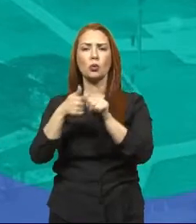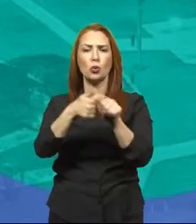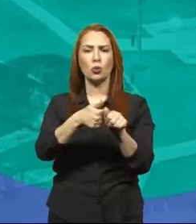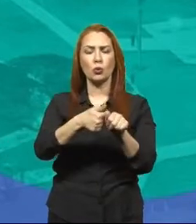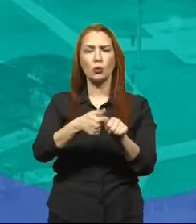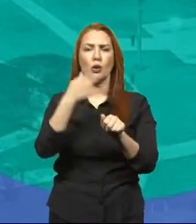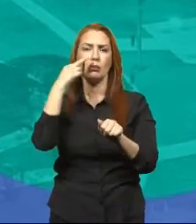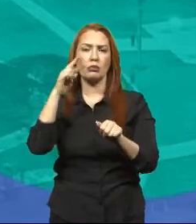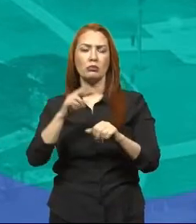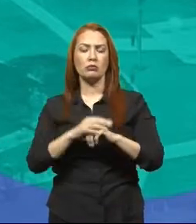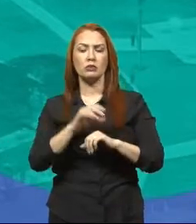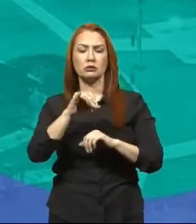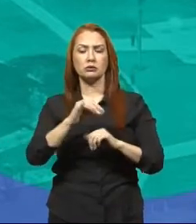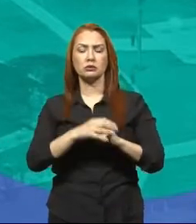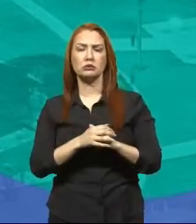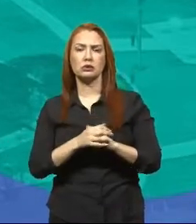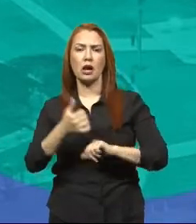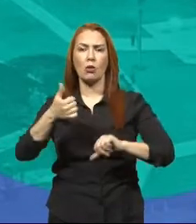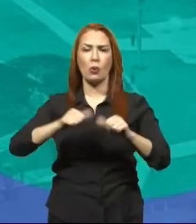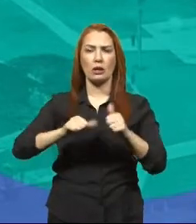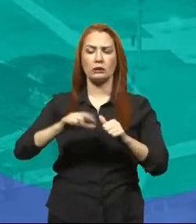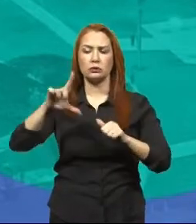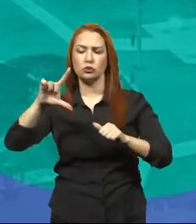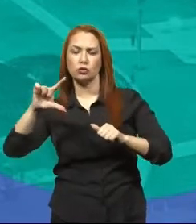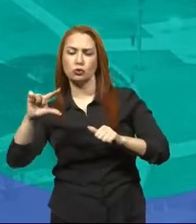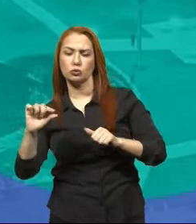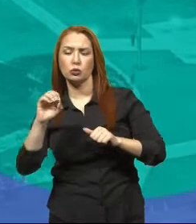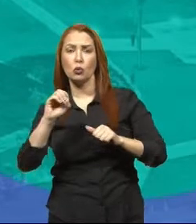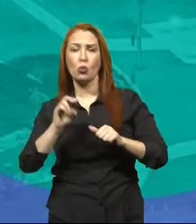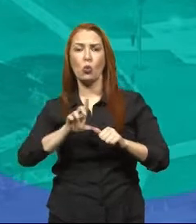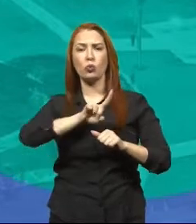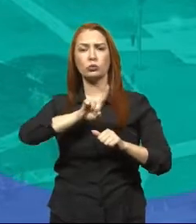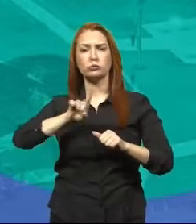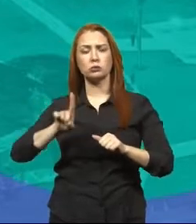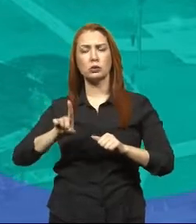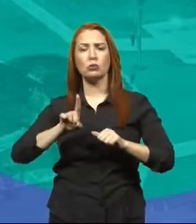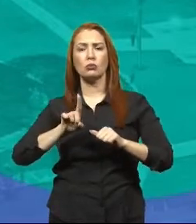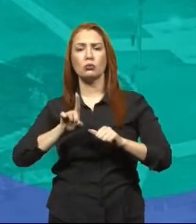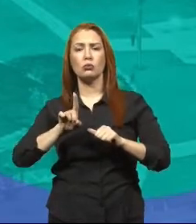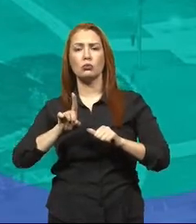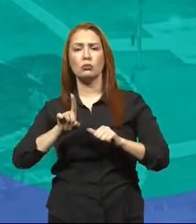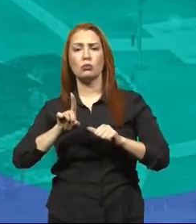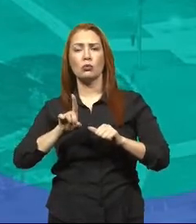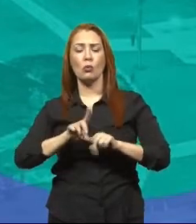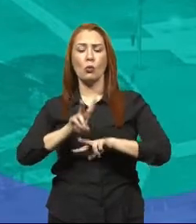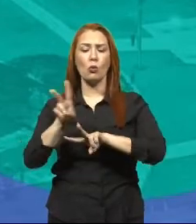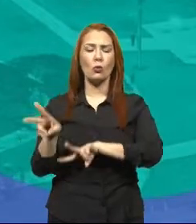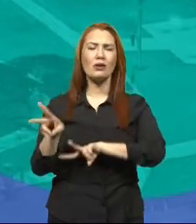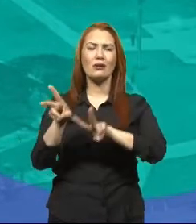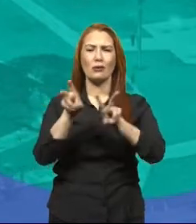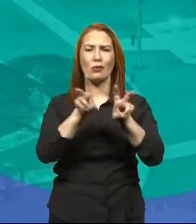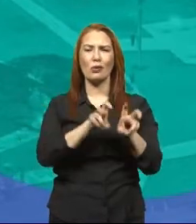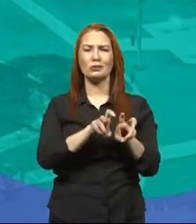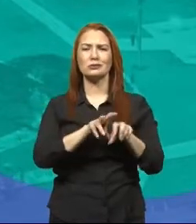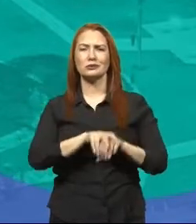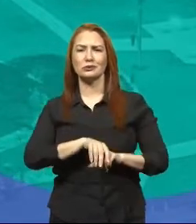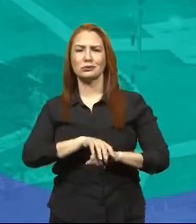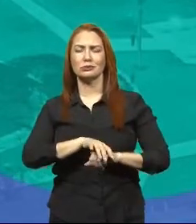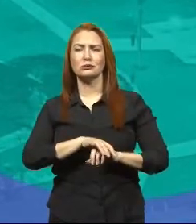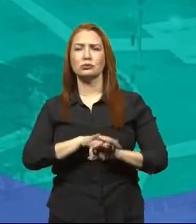a qualidade foi deteriorada ou não com esse represamento do volume de tráfego desde